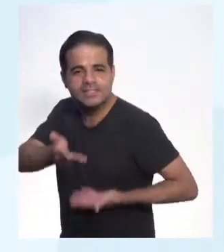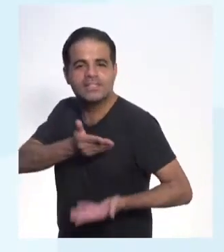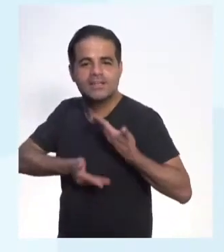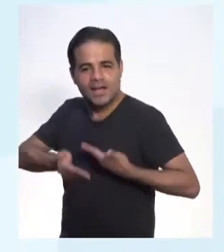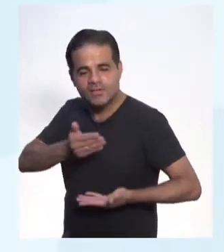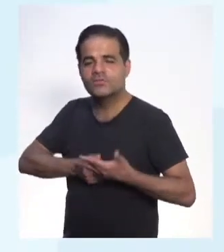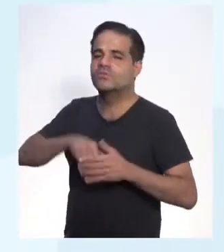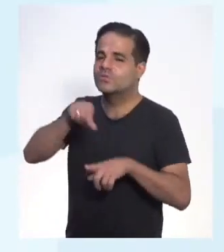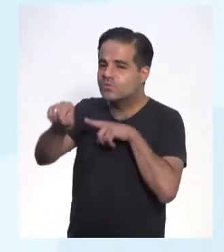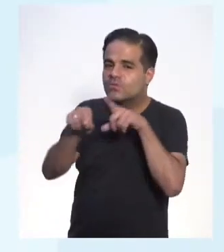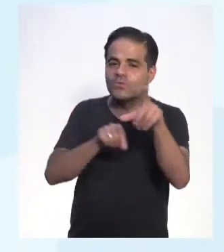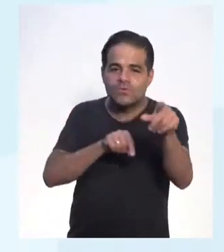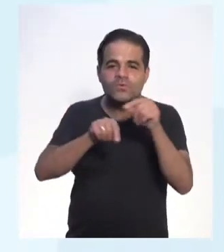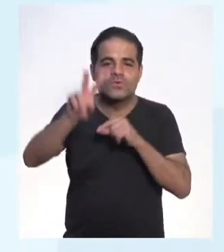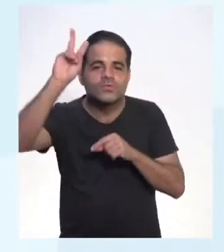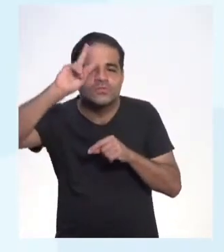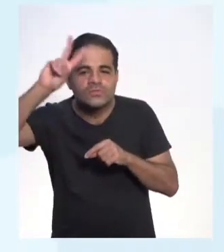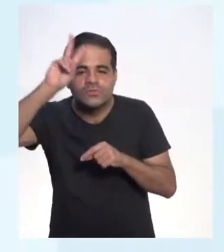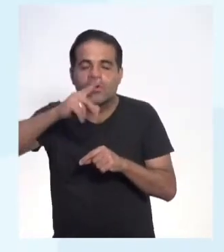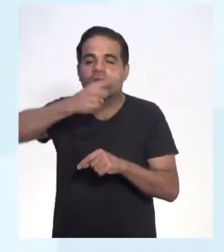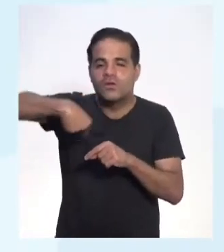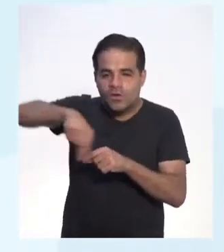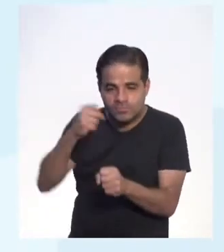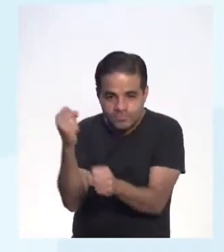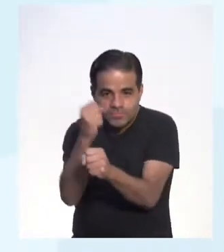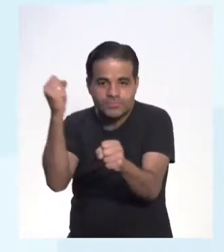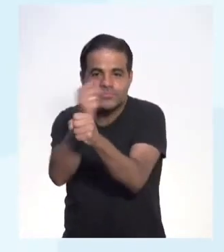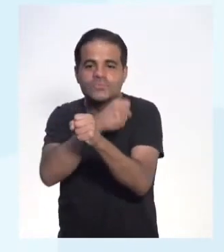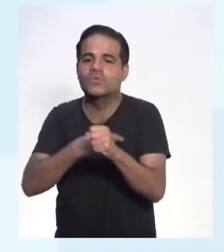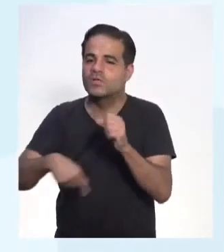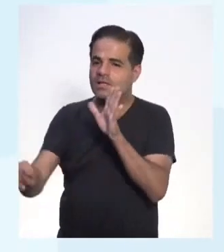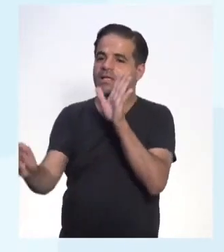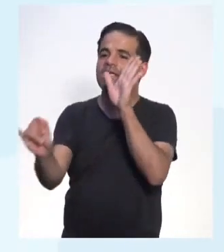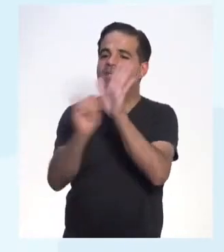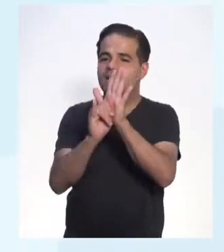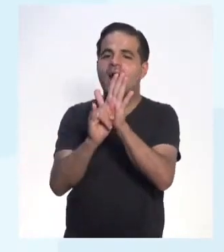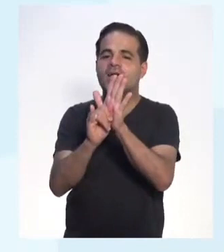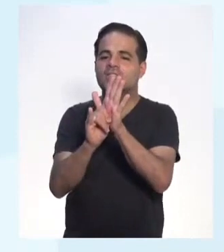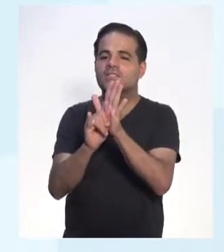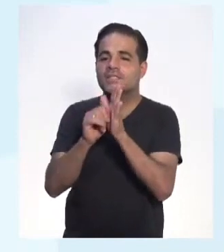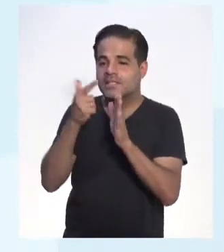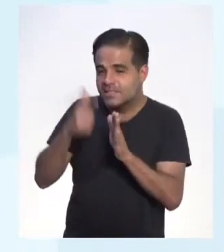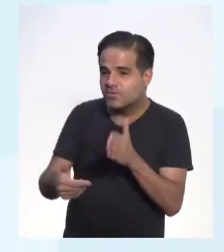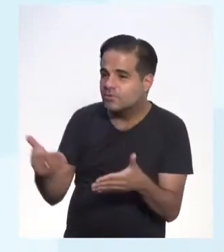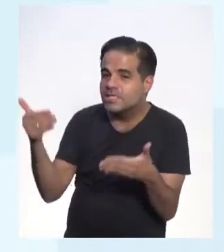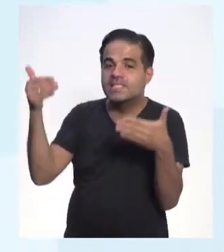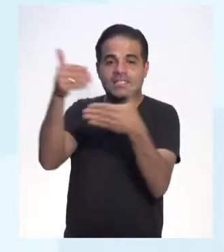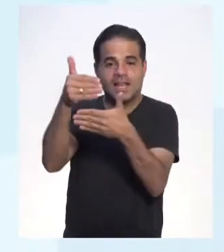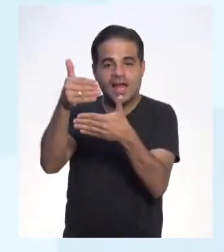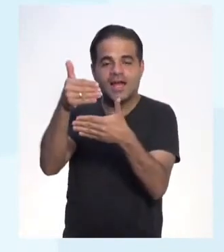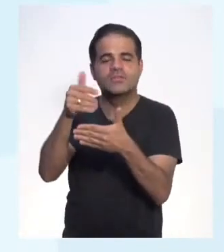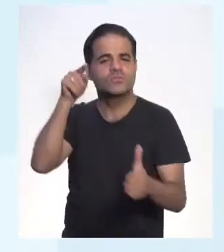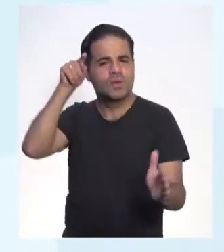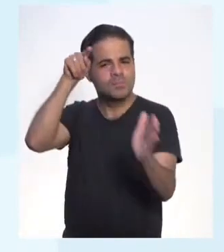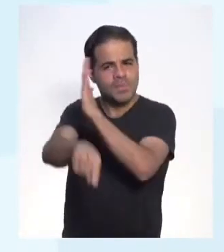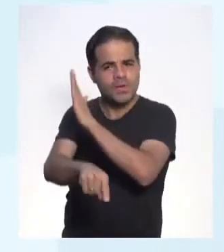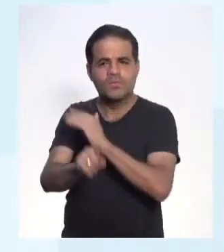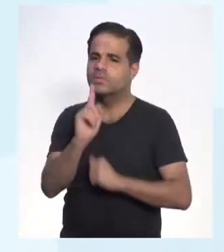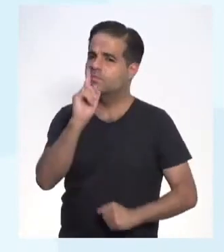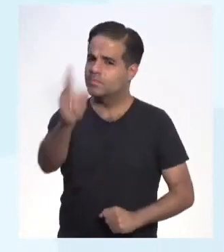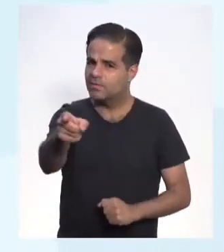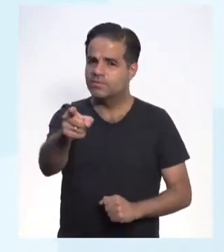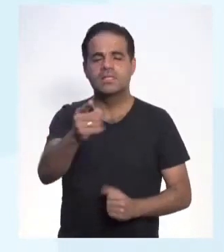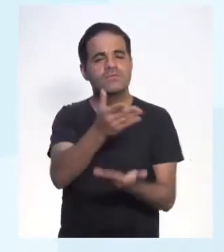interações, escolhas e histórias que nós construímos a nossa identidade. Nesse próximo slide, tem uma pergunta para